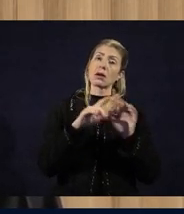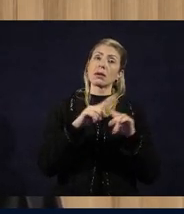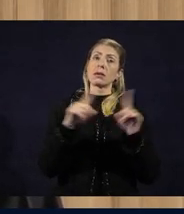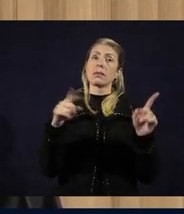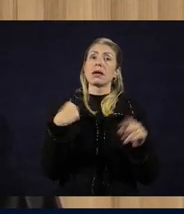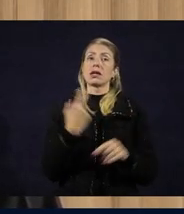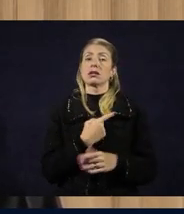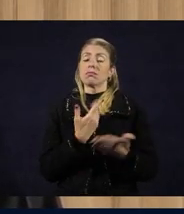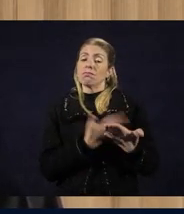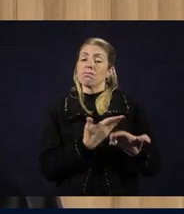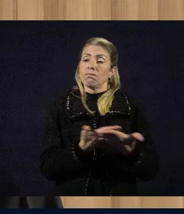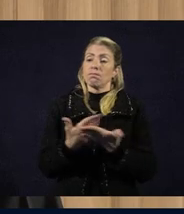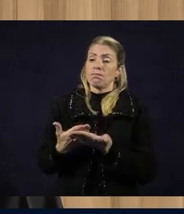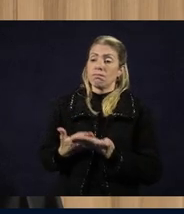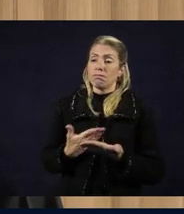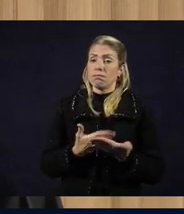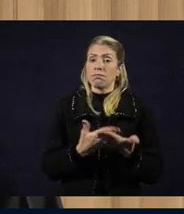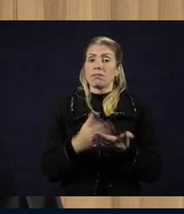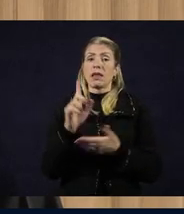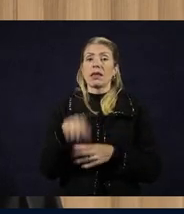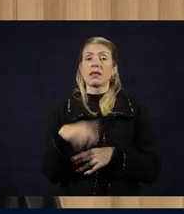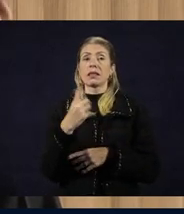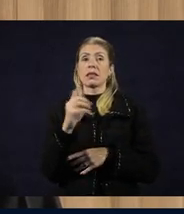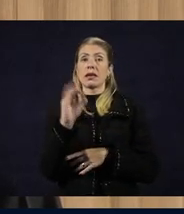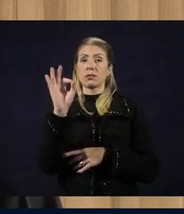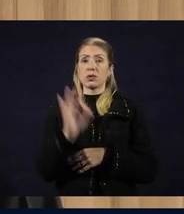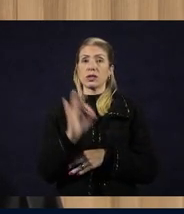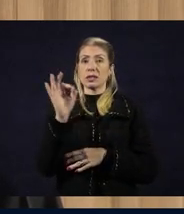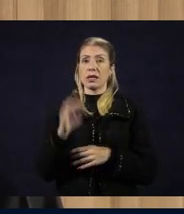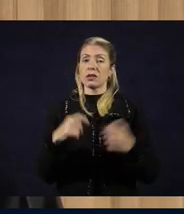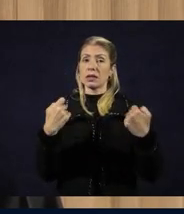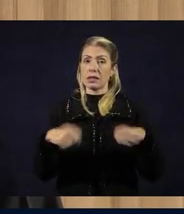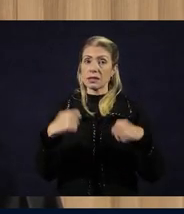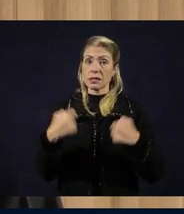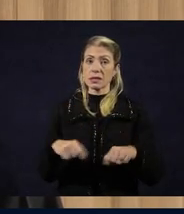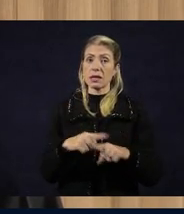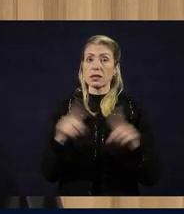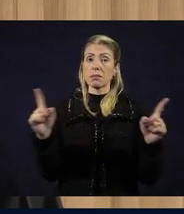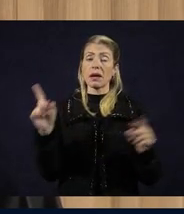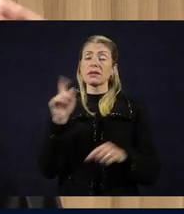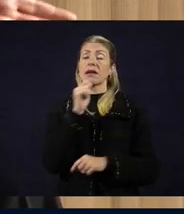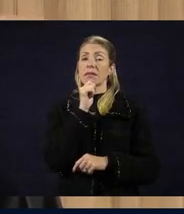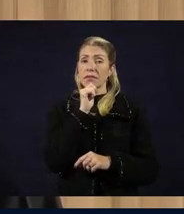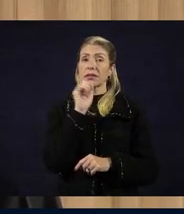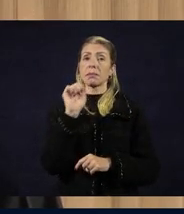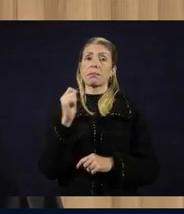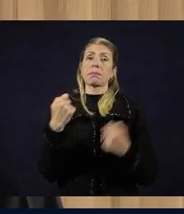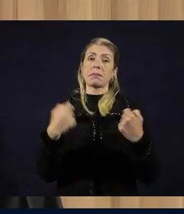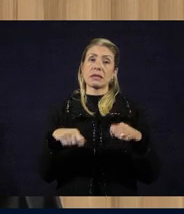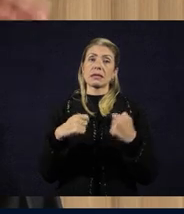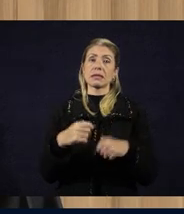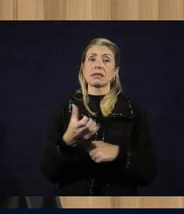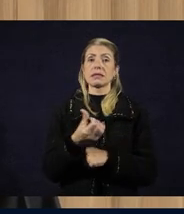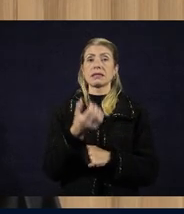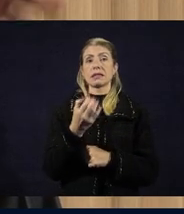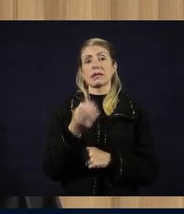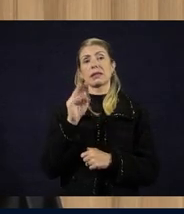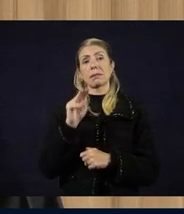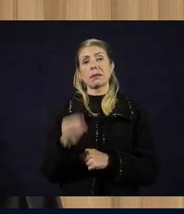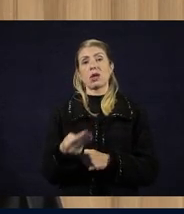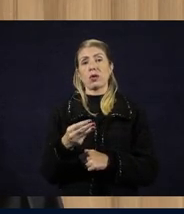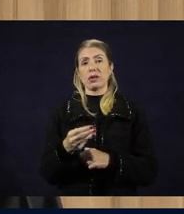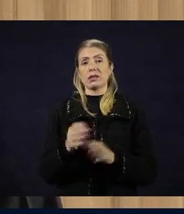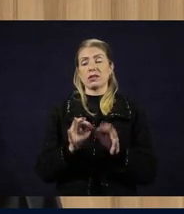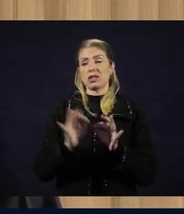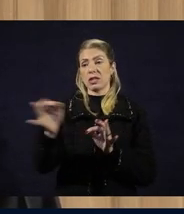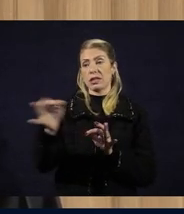nossos estudos aí 10% da demanda Mas assim vai precisar de 60 milhões de hectares E aí onde é que estão esses hectares é